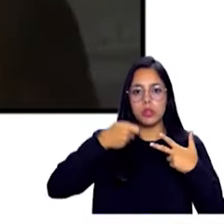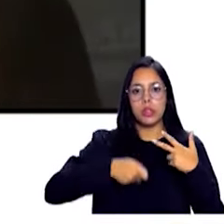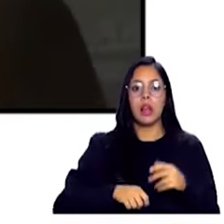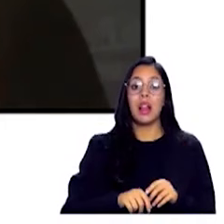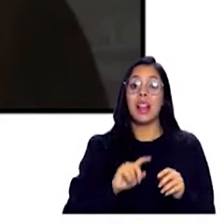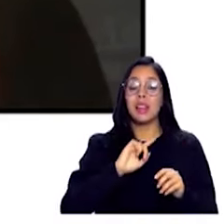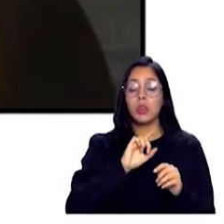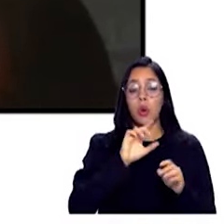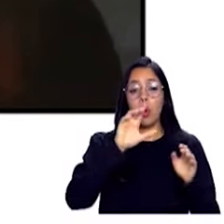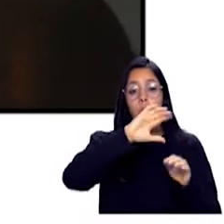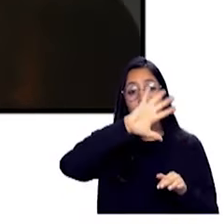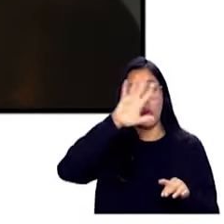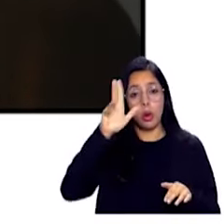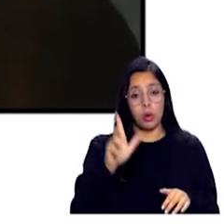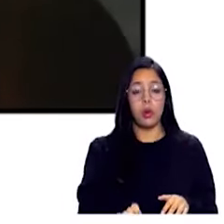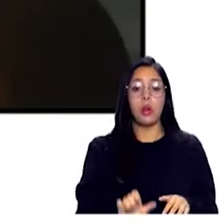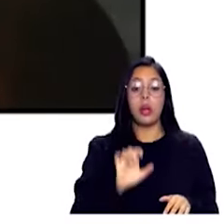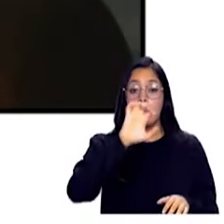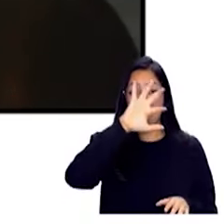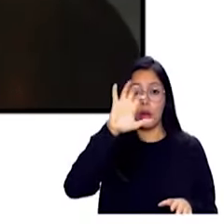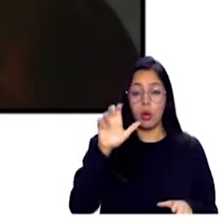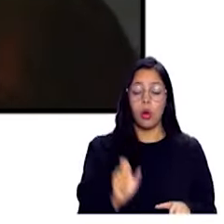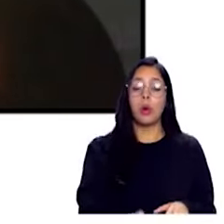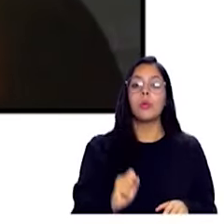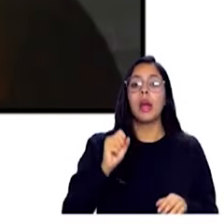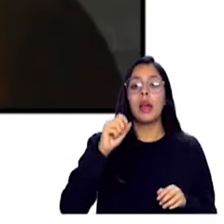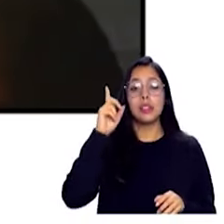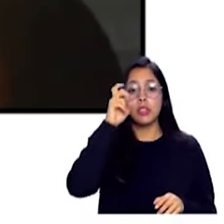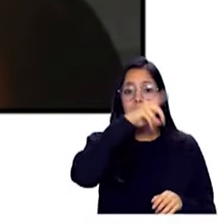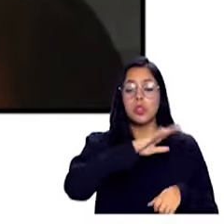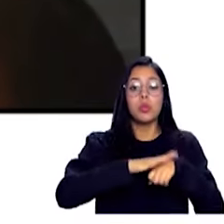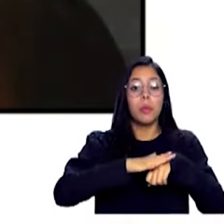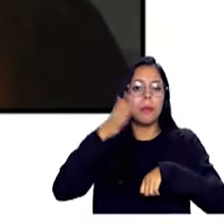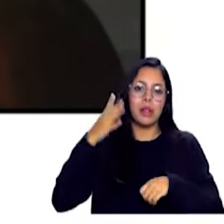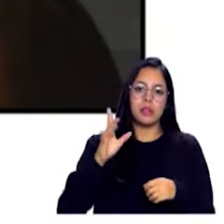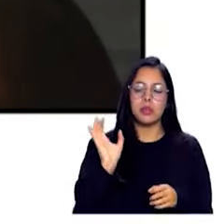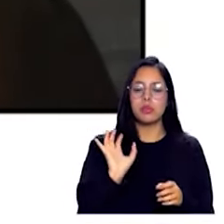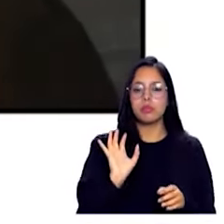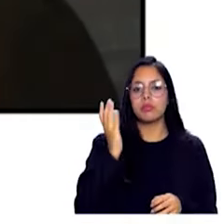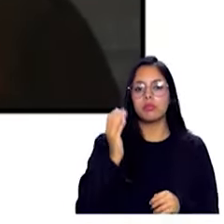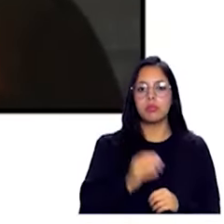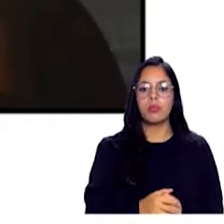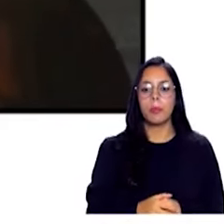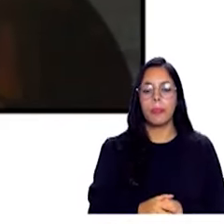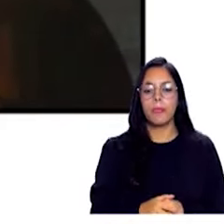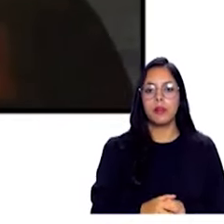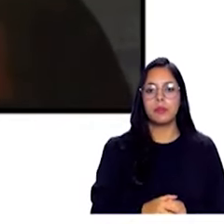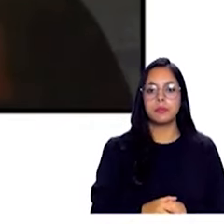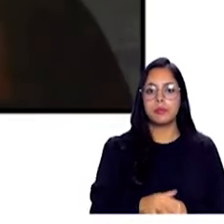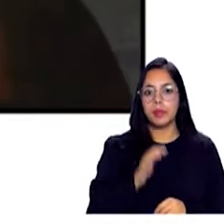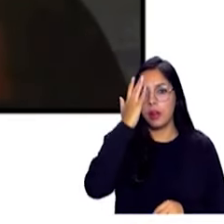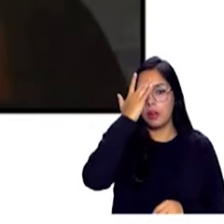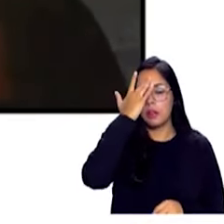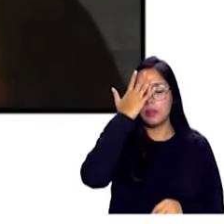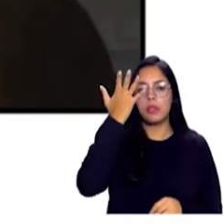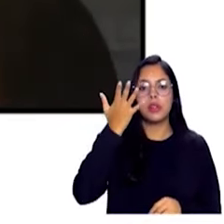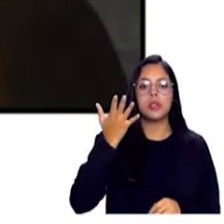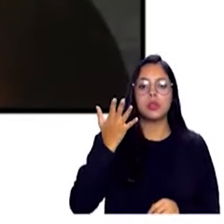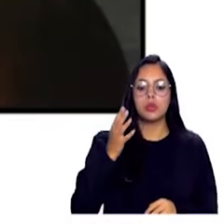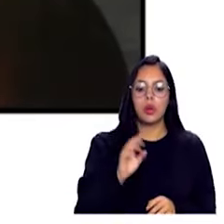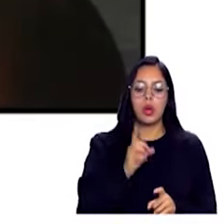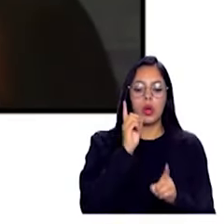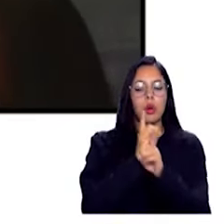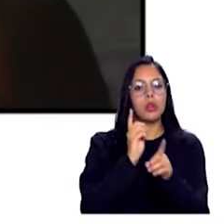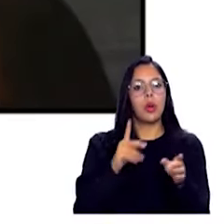difícil de acontecer e mesmo no nível doutrinário eh não é fácil se encontrar um um um um um